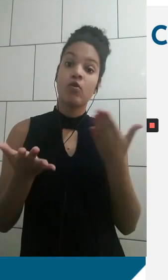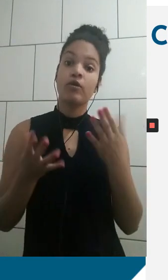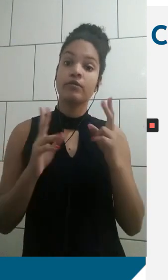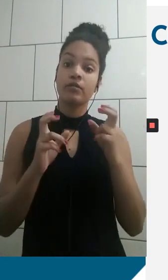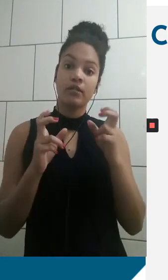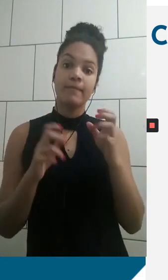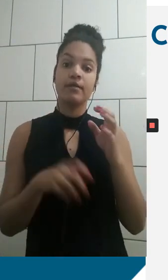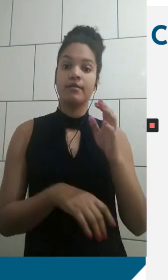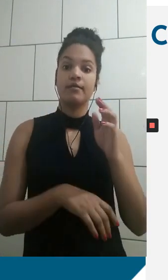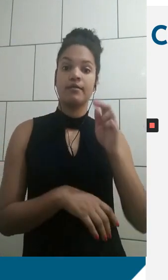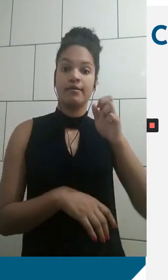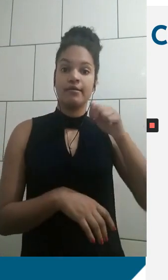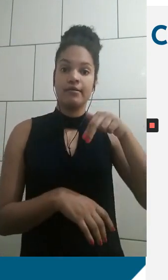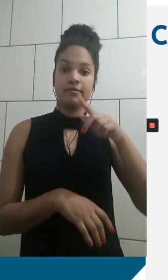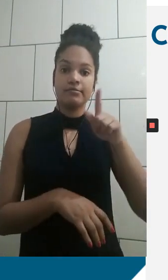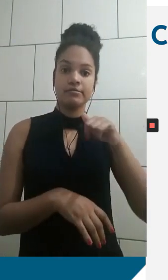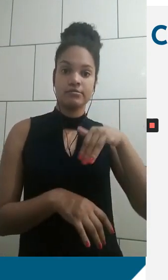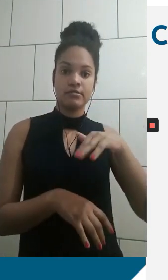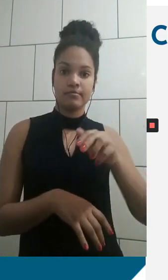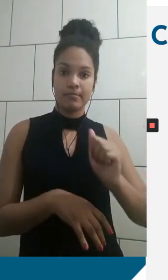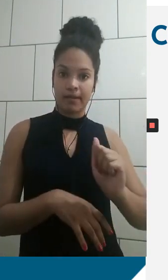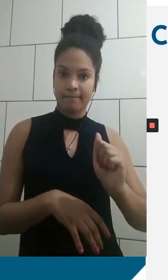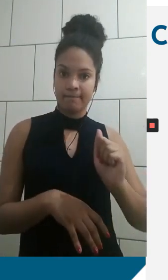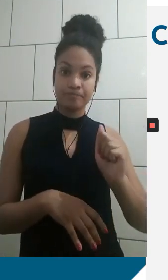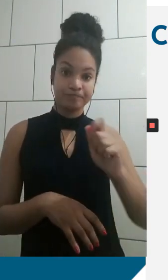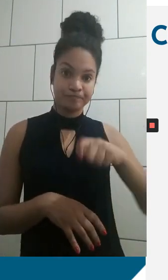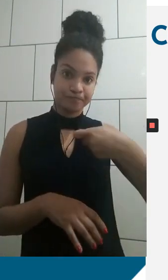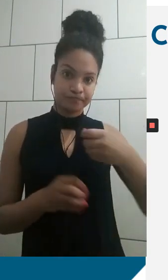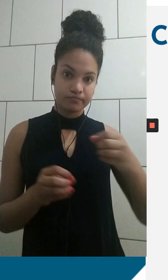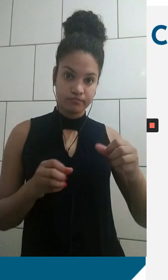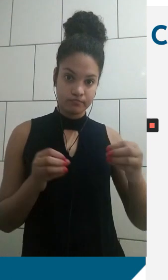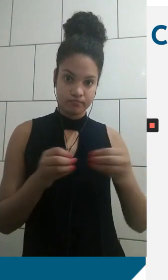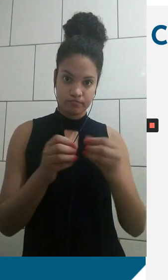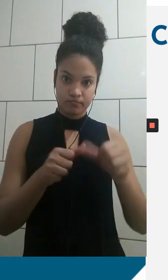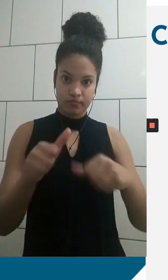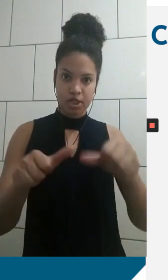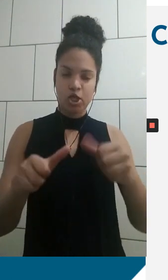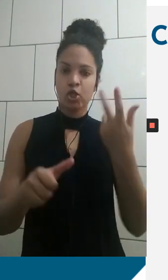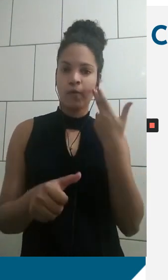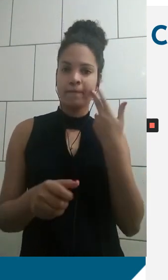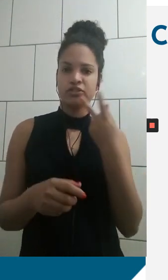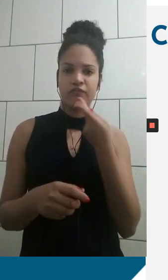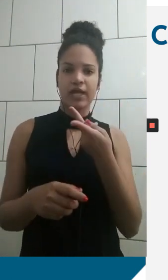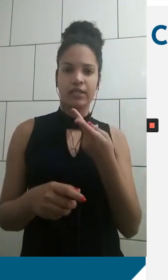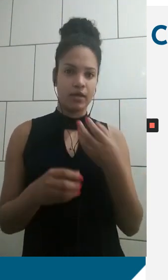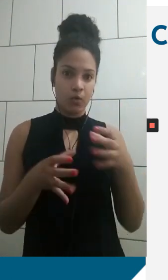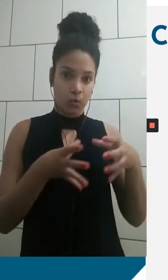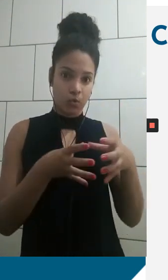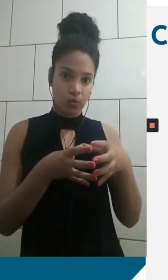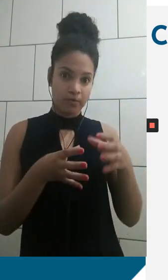dizer que todas as enzimas são proteínas, mas nem todas as proteínas são enzimas,